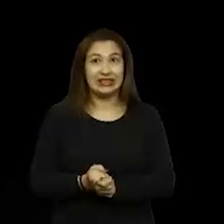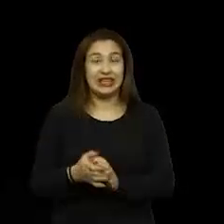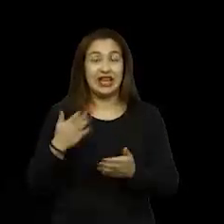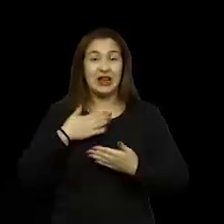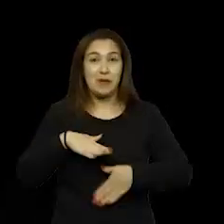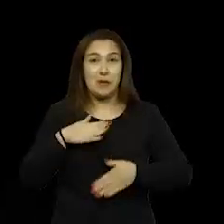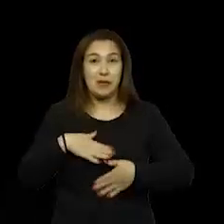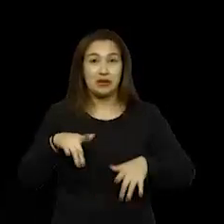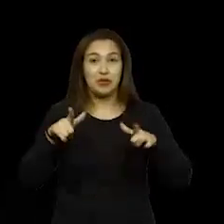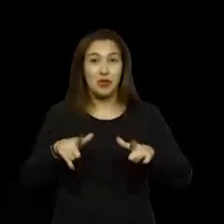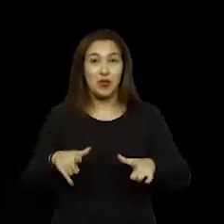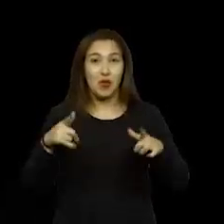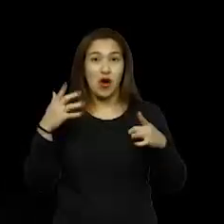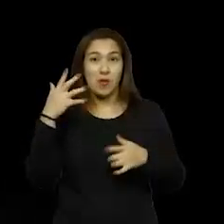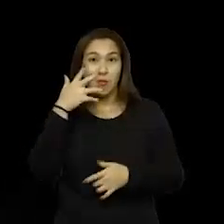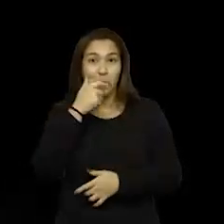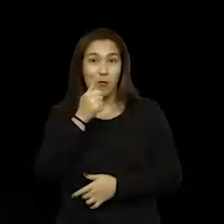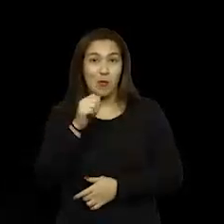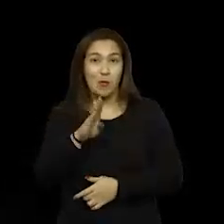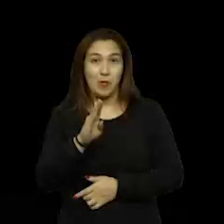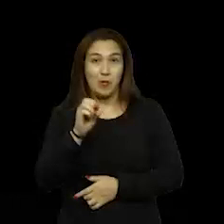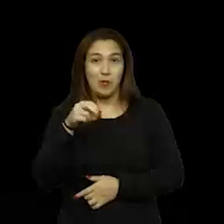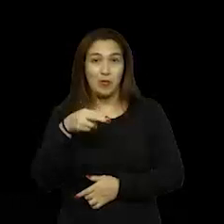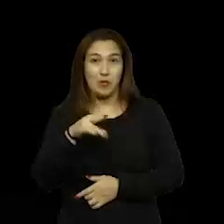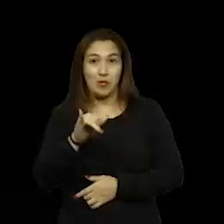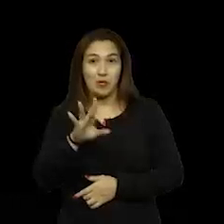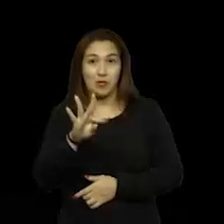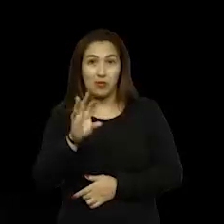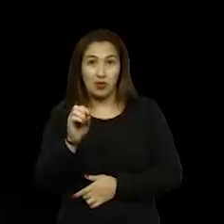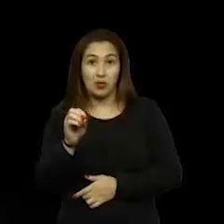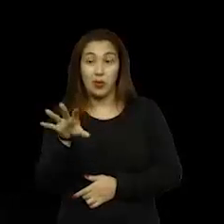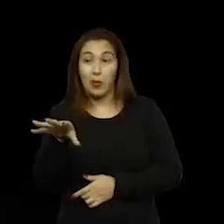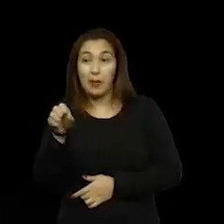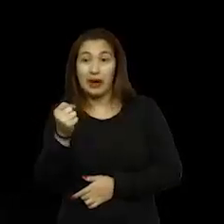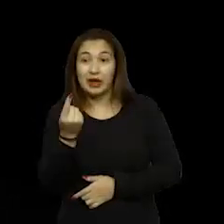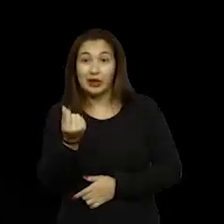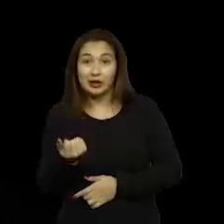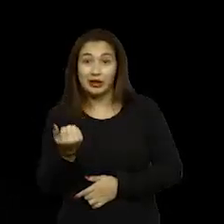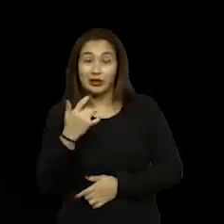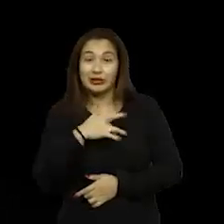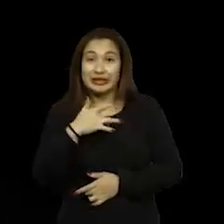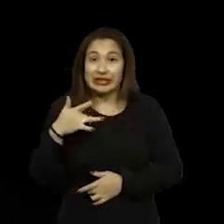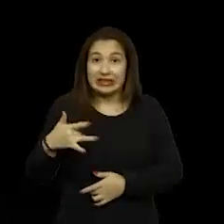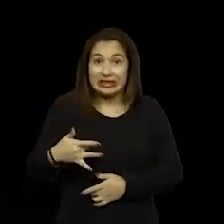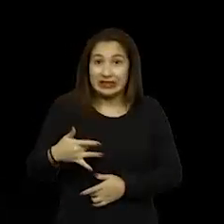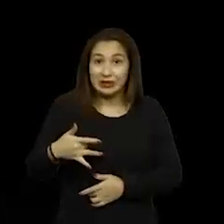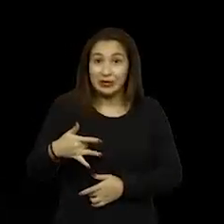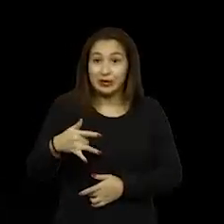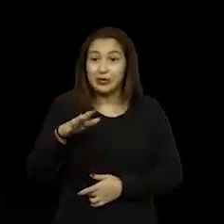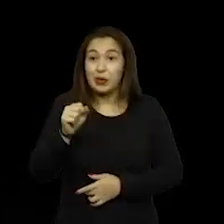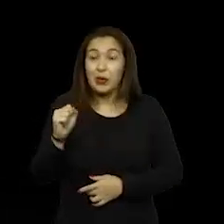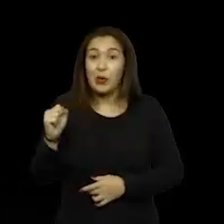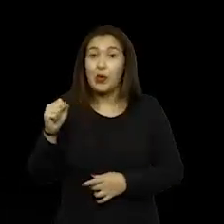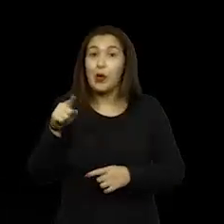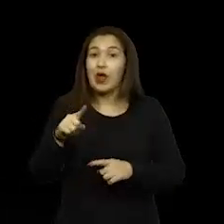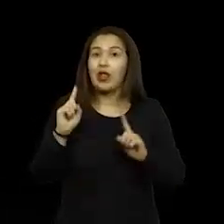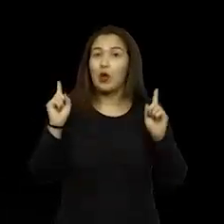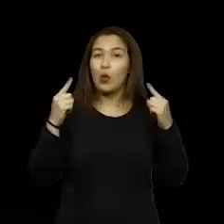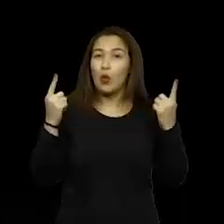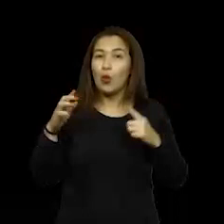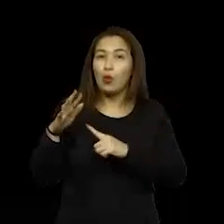em Bonito. Vejam só, pegou o dinheiro da saúde, pegou uma ambulância e